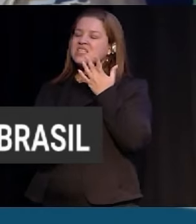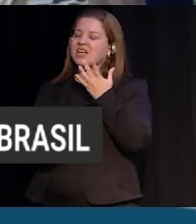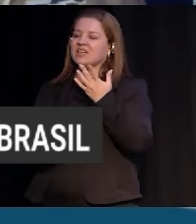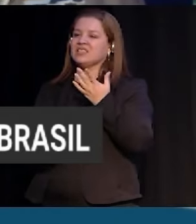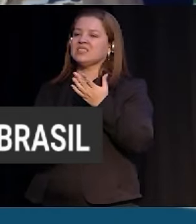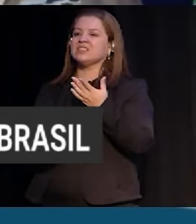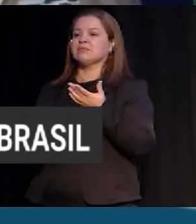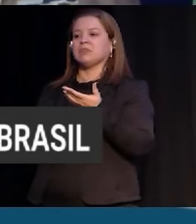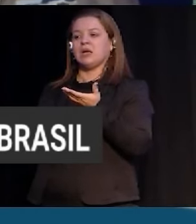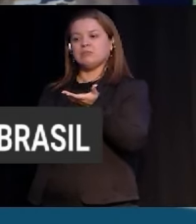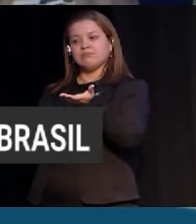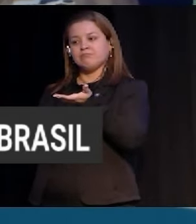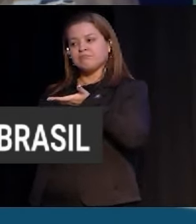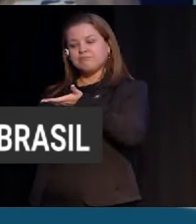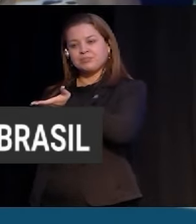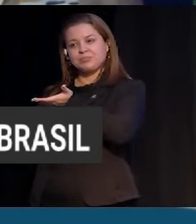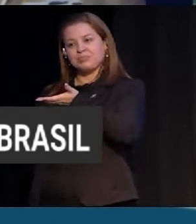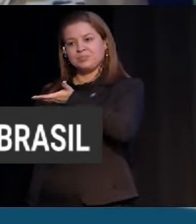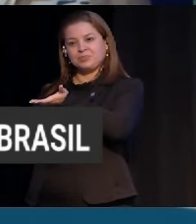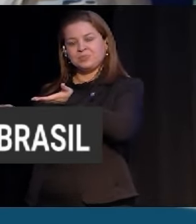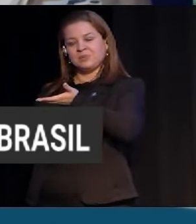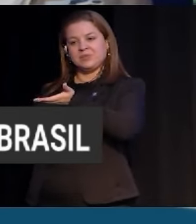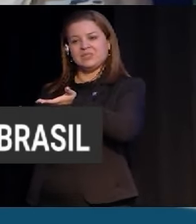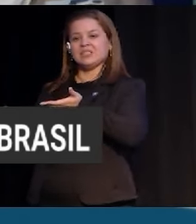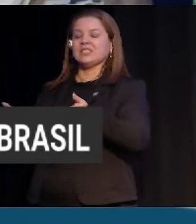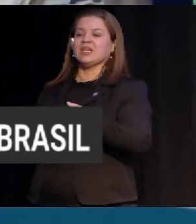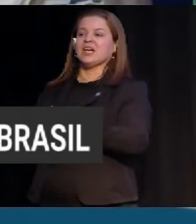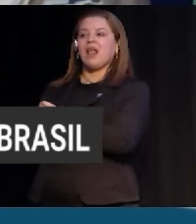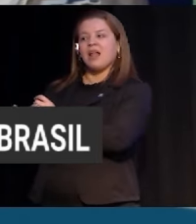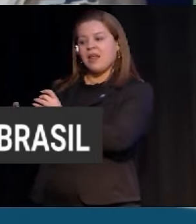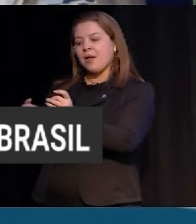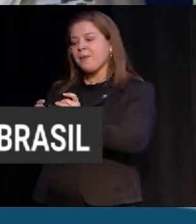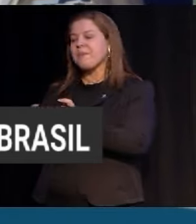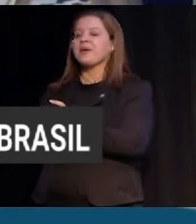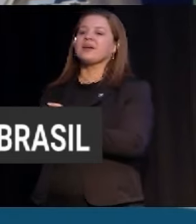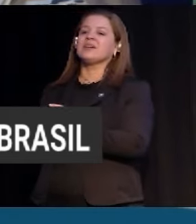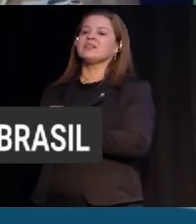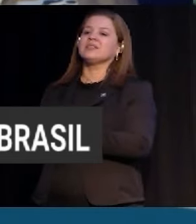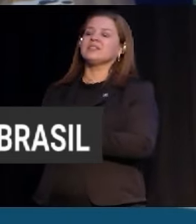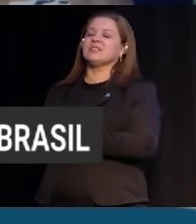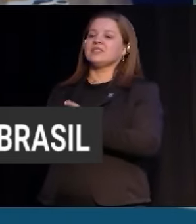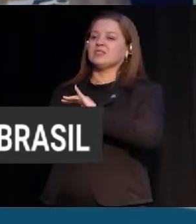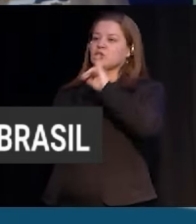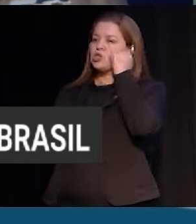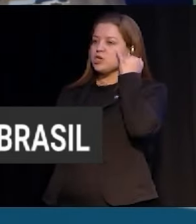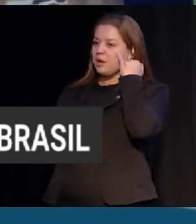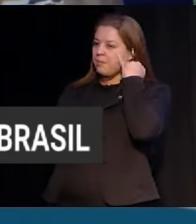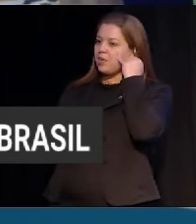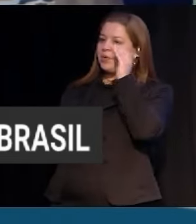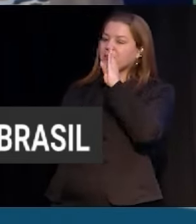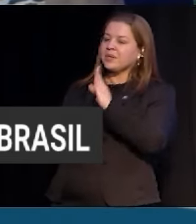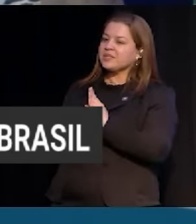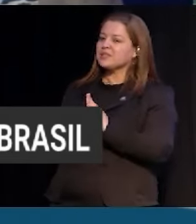essas facilidades desse comércio que fazemos entre o Japão e o Brasil.